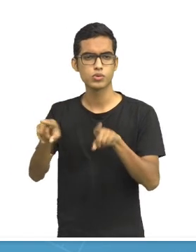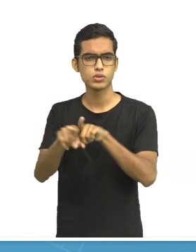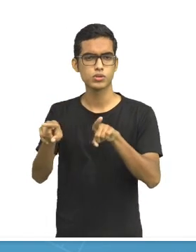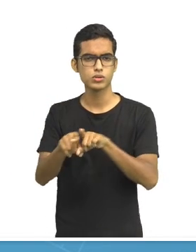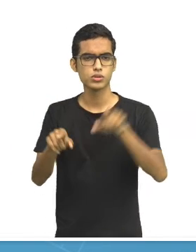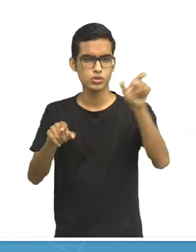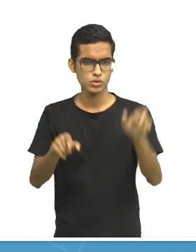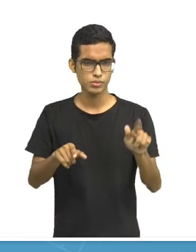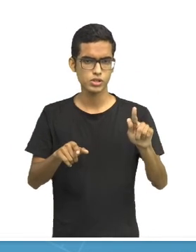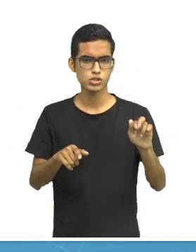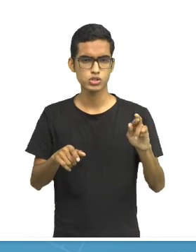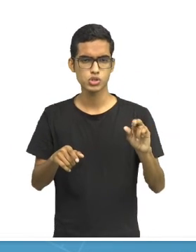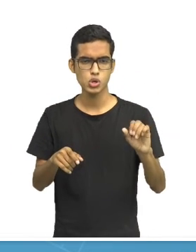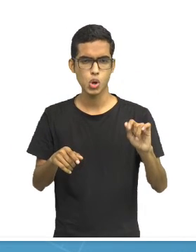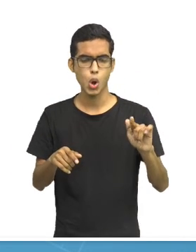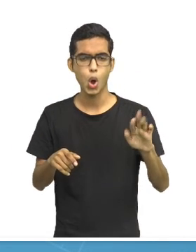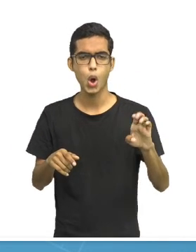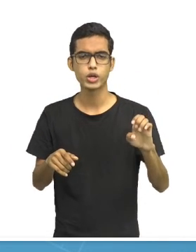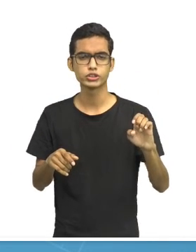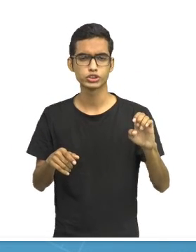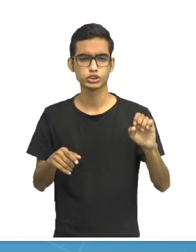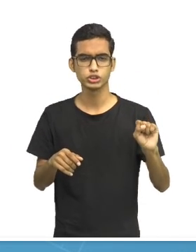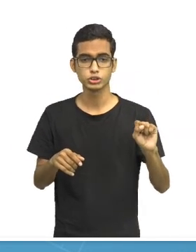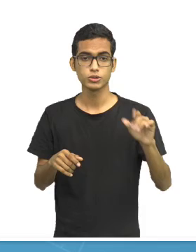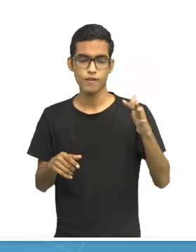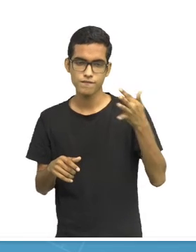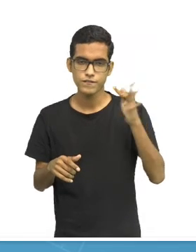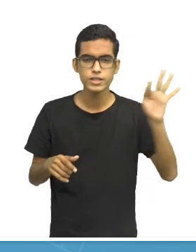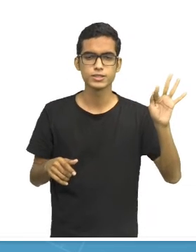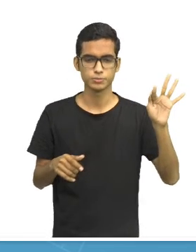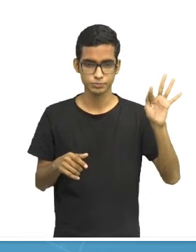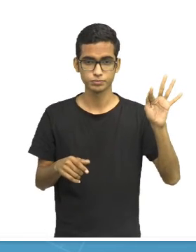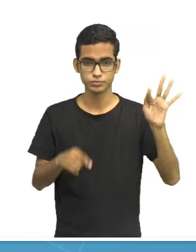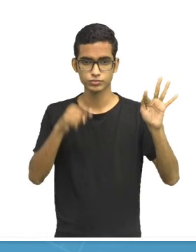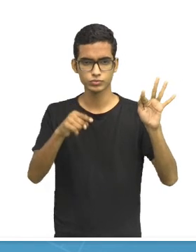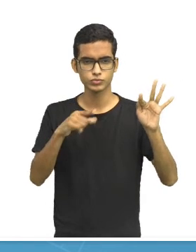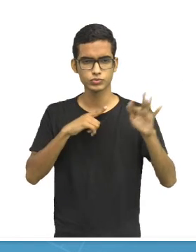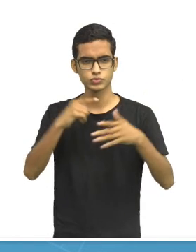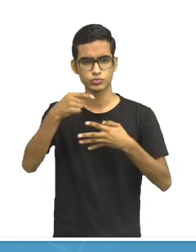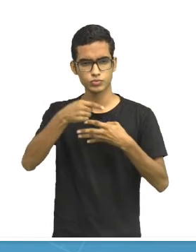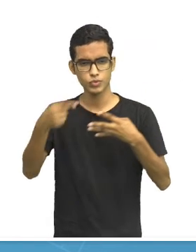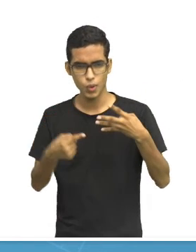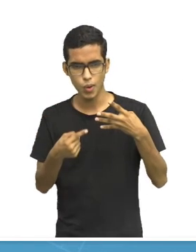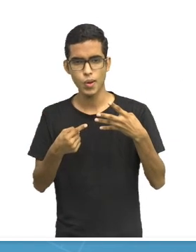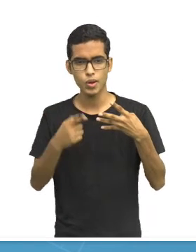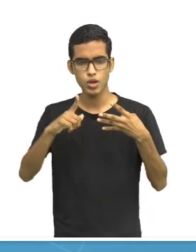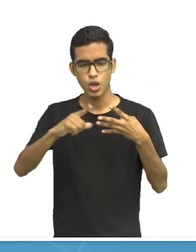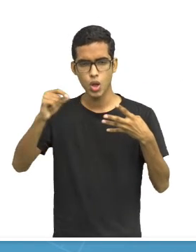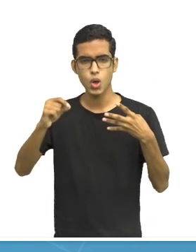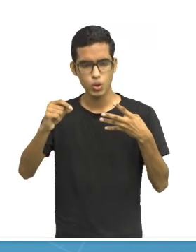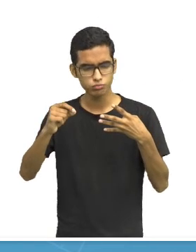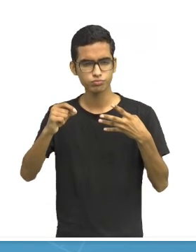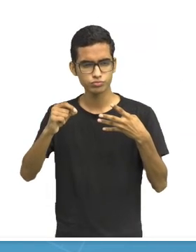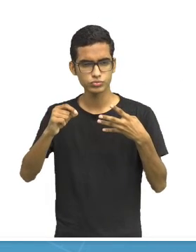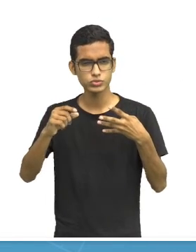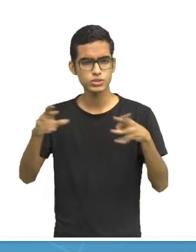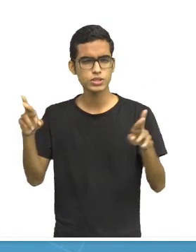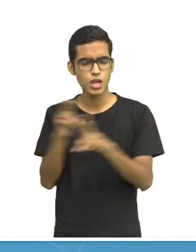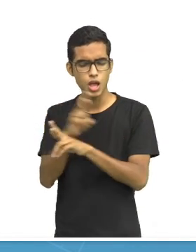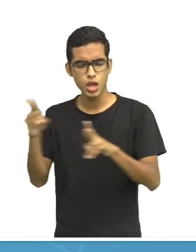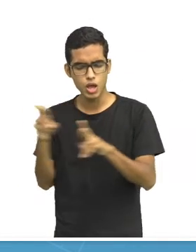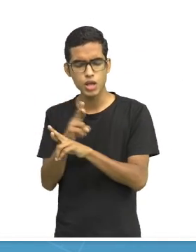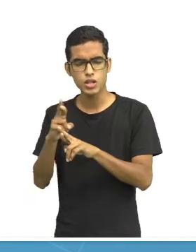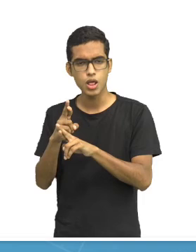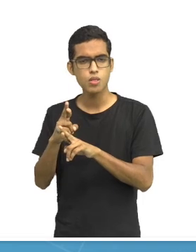Georges Braque. A partir da figura acima, assinale a opção correta com relação às características desse